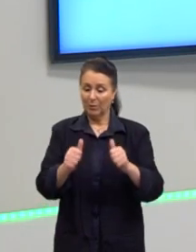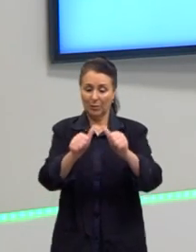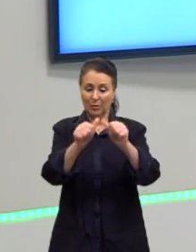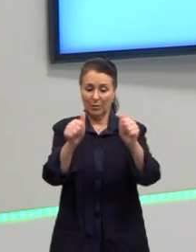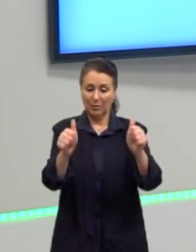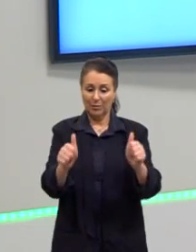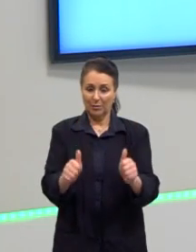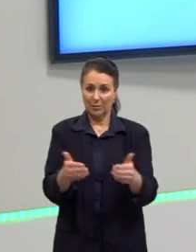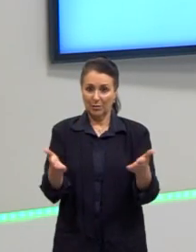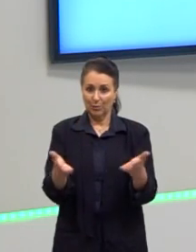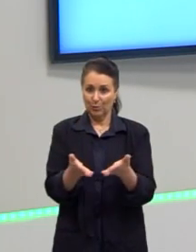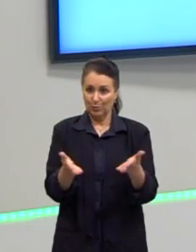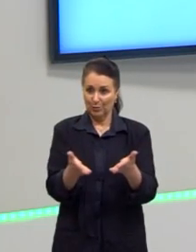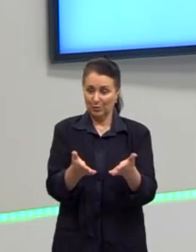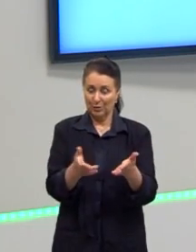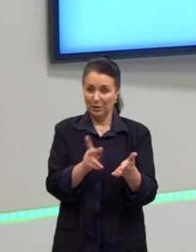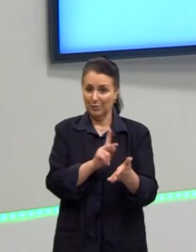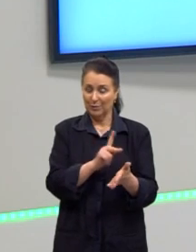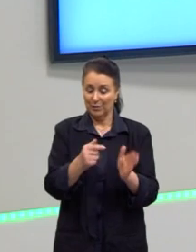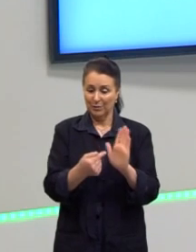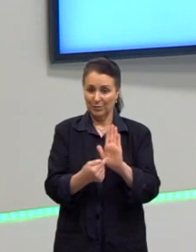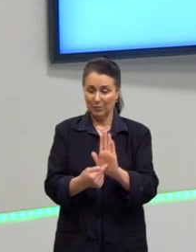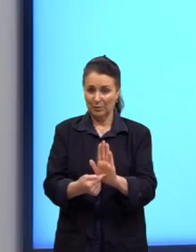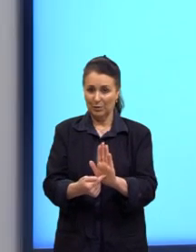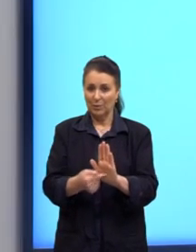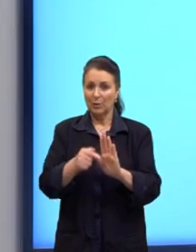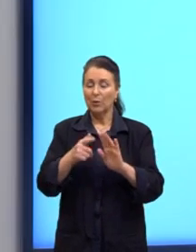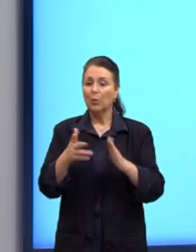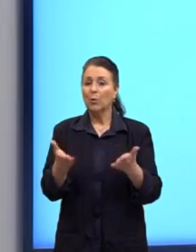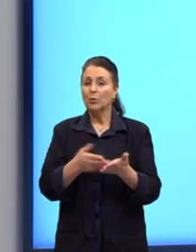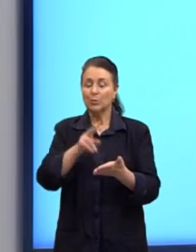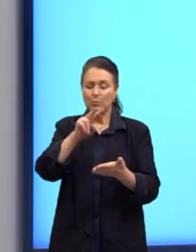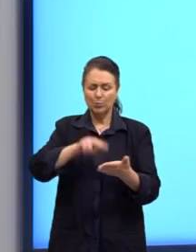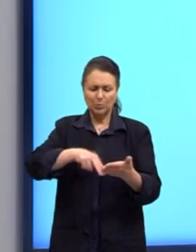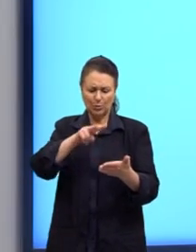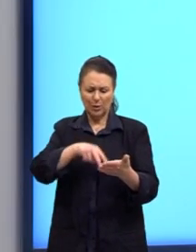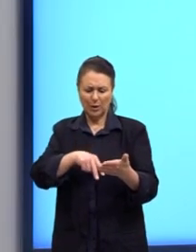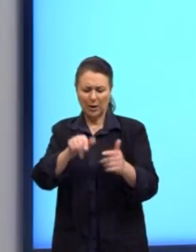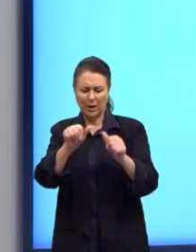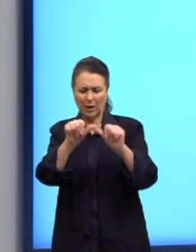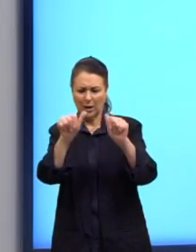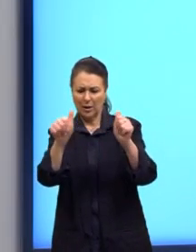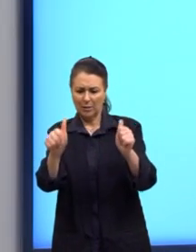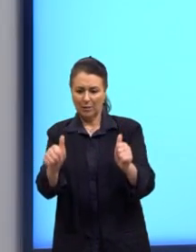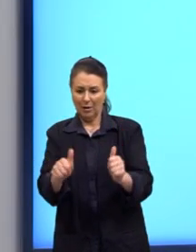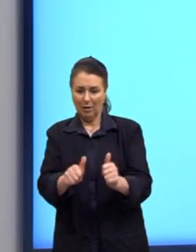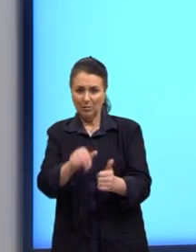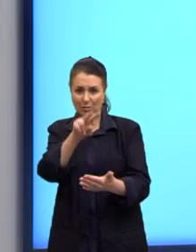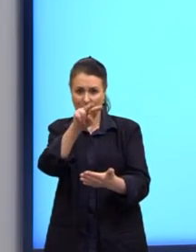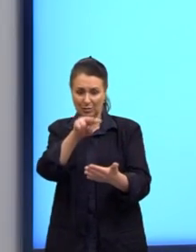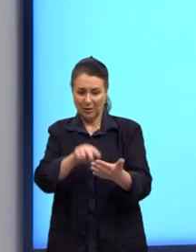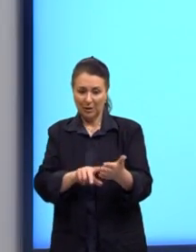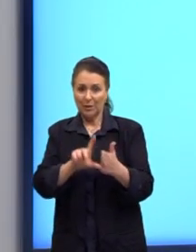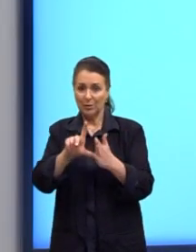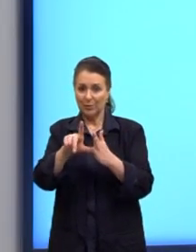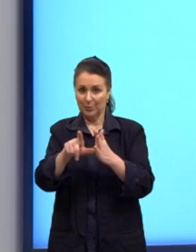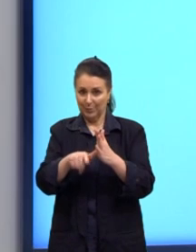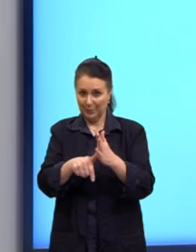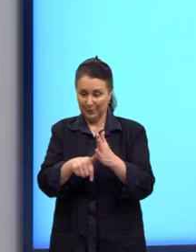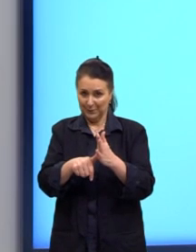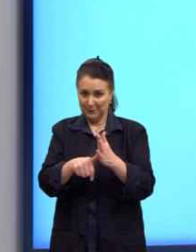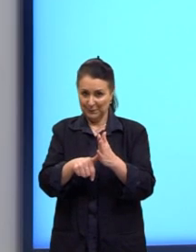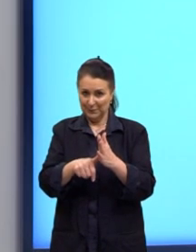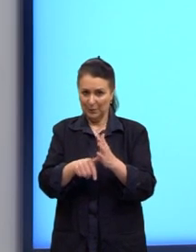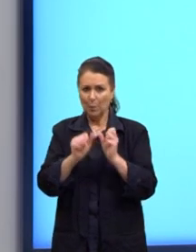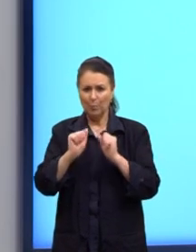nós vamos o que eu acabei de falar antes Trabalhar leitura de imagem Então nós vamos ler essa imagem depois dá para fazer